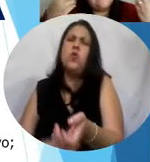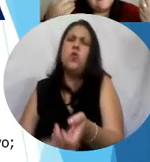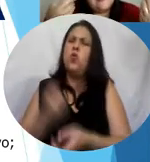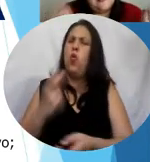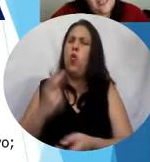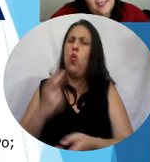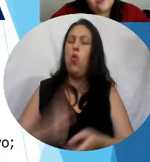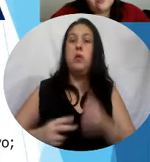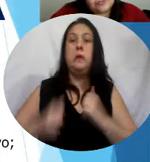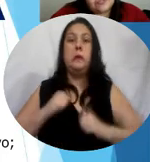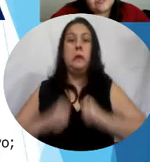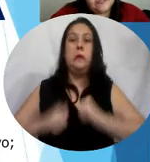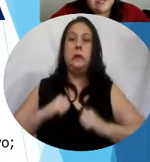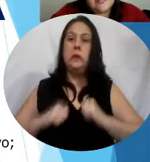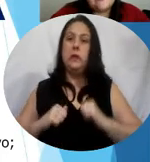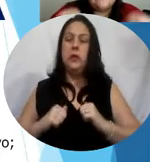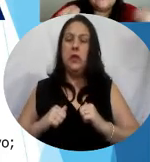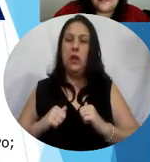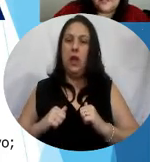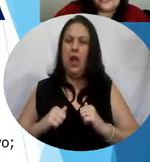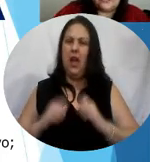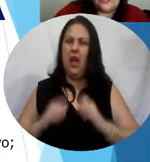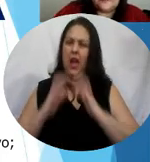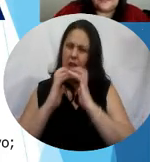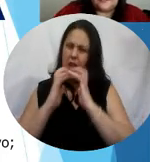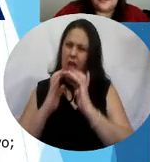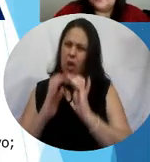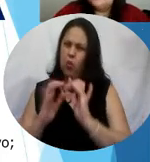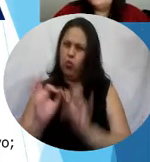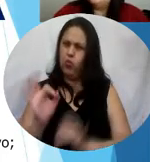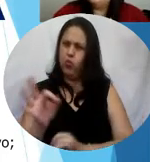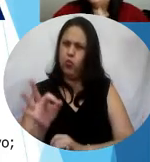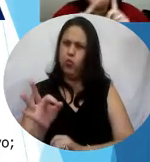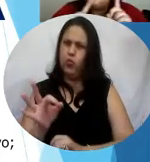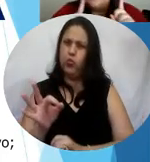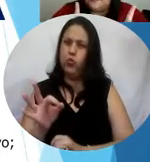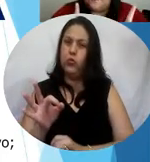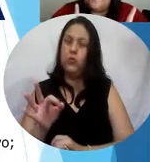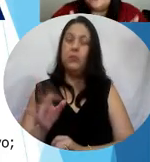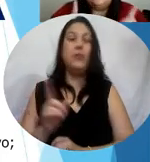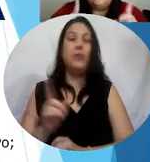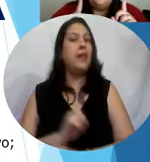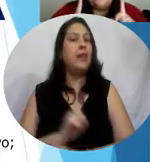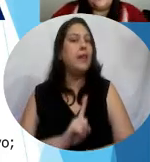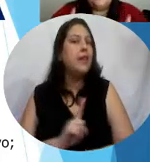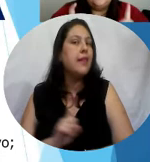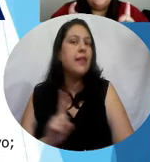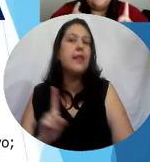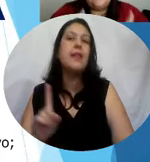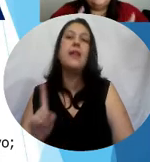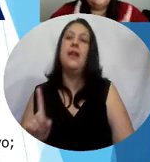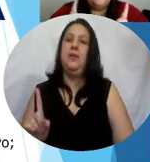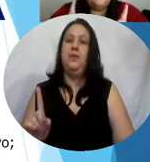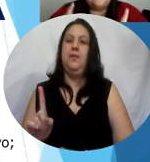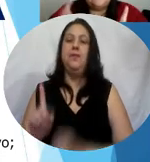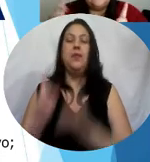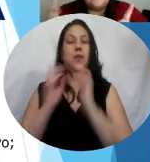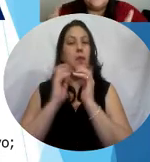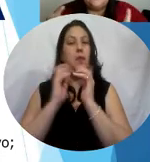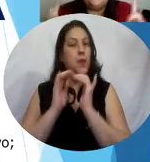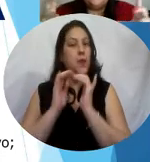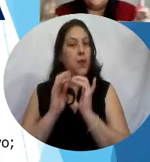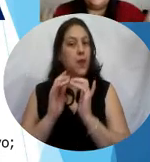sono, ele é autista? Ele tem transtorno do espectro do autismo? Não. Lembrando que para se